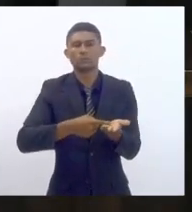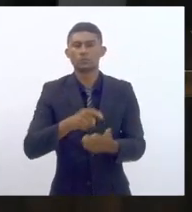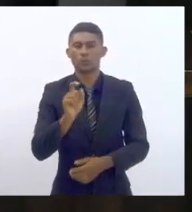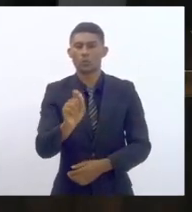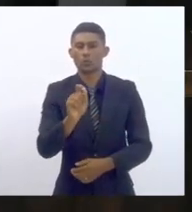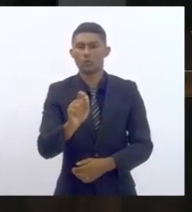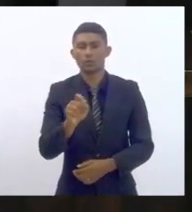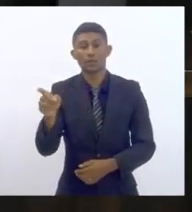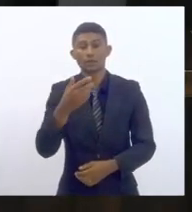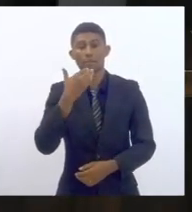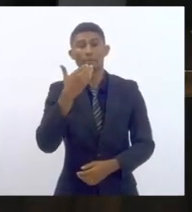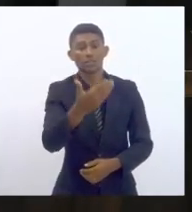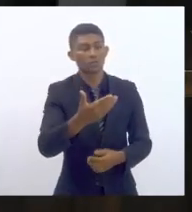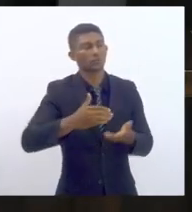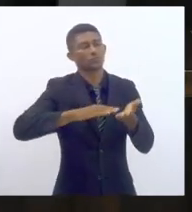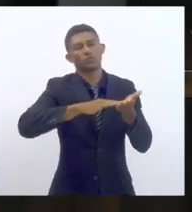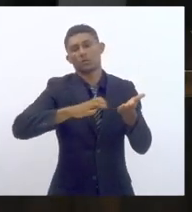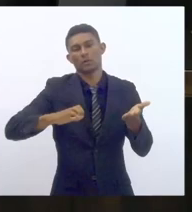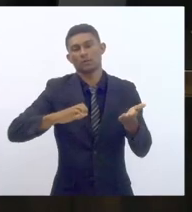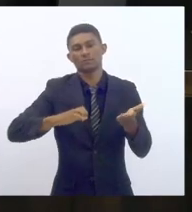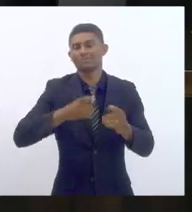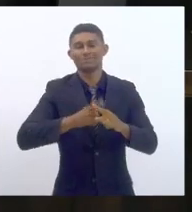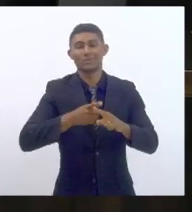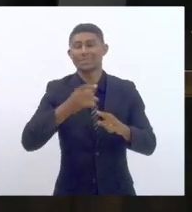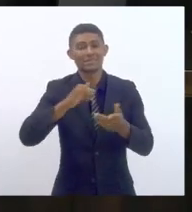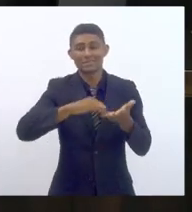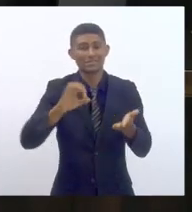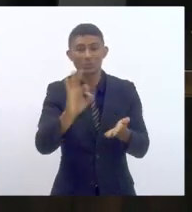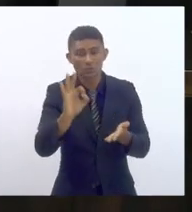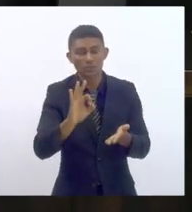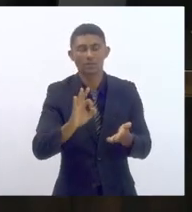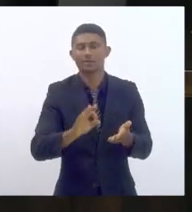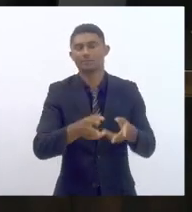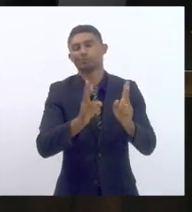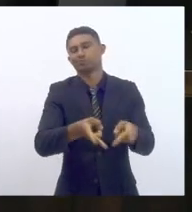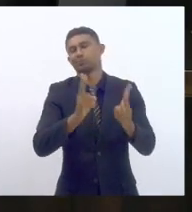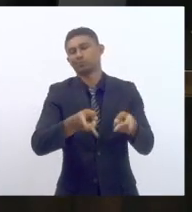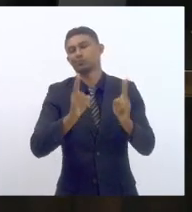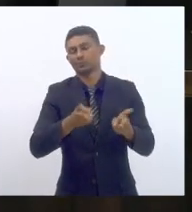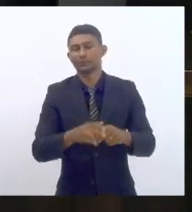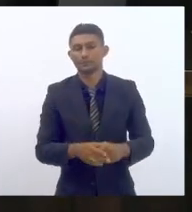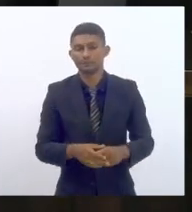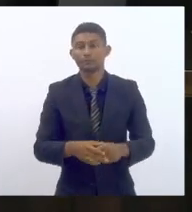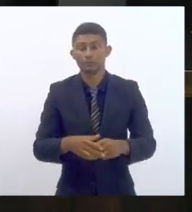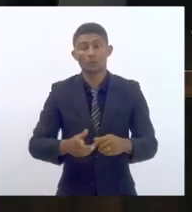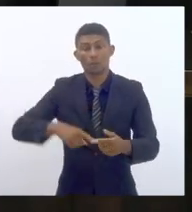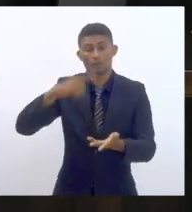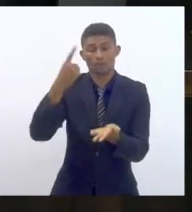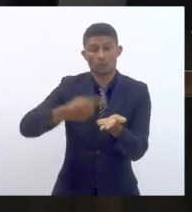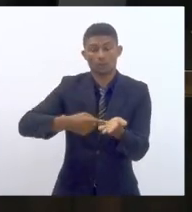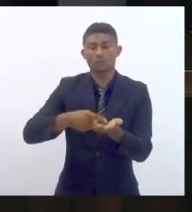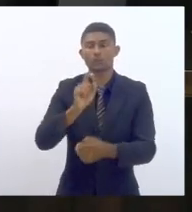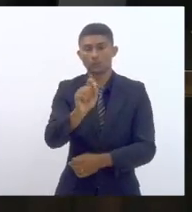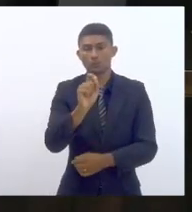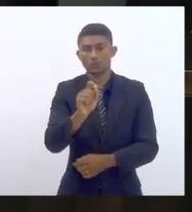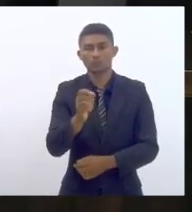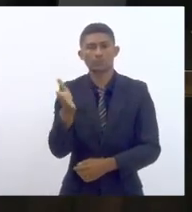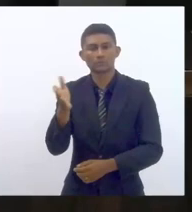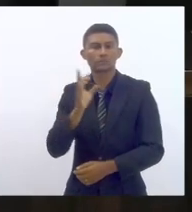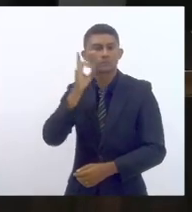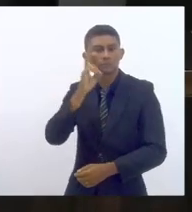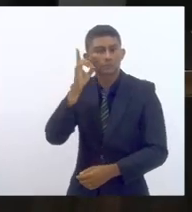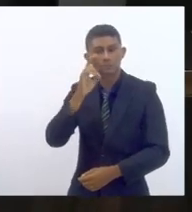pediu para retirar, porque senão também seria mantido. E o acordo é, quem vai falar é o deputado